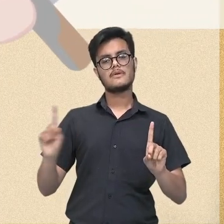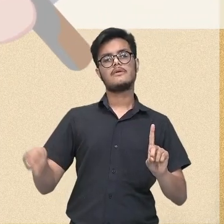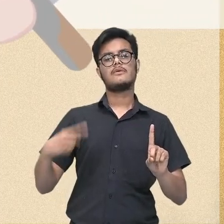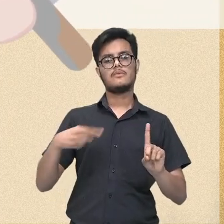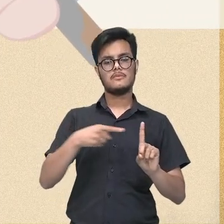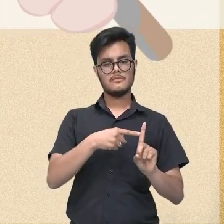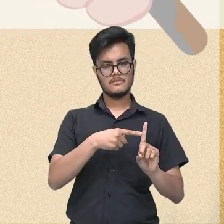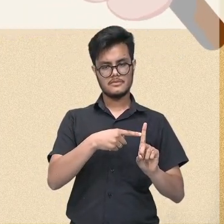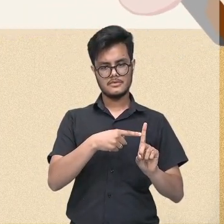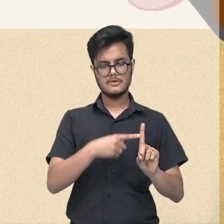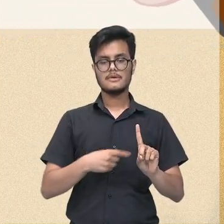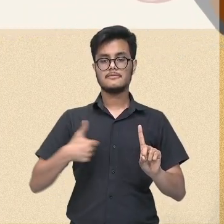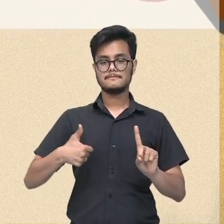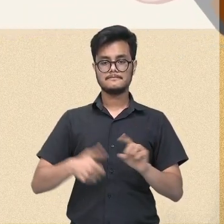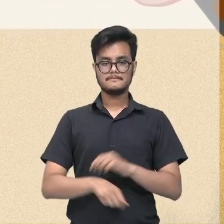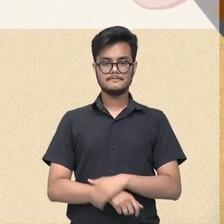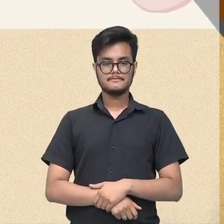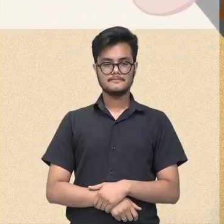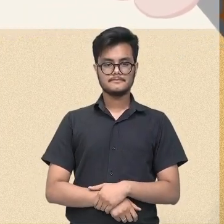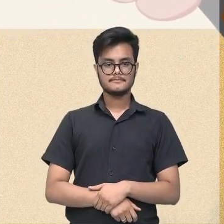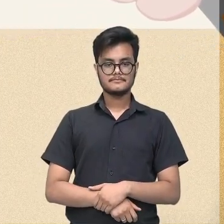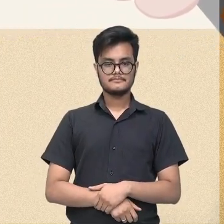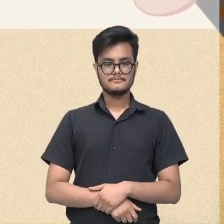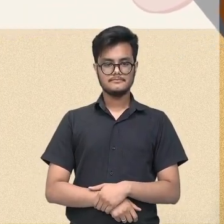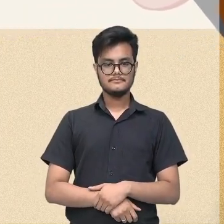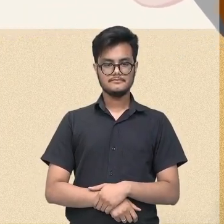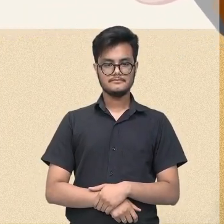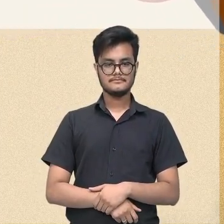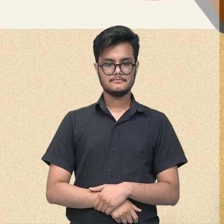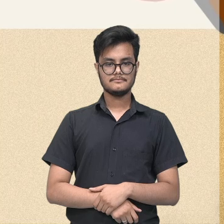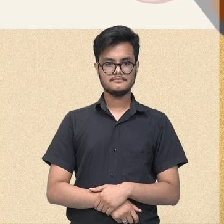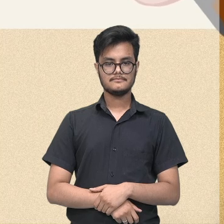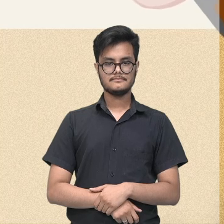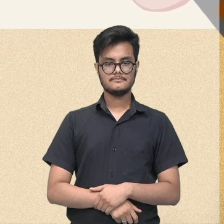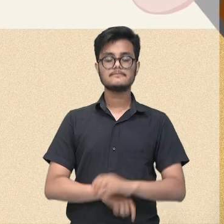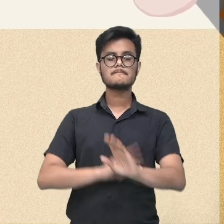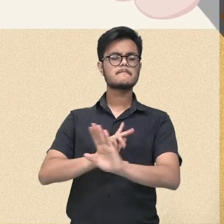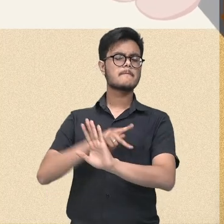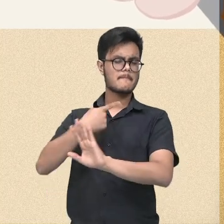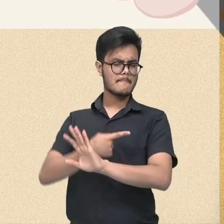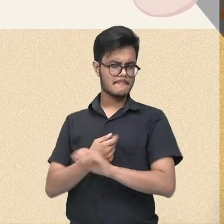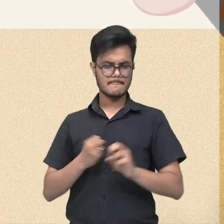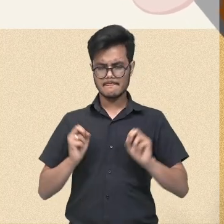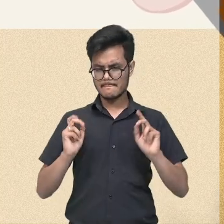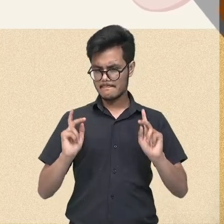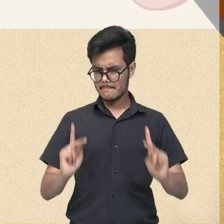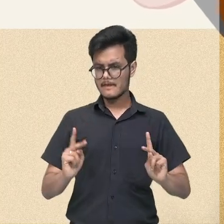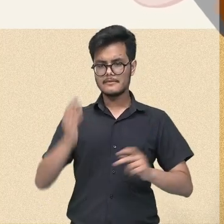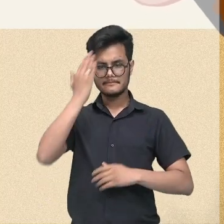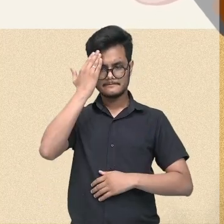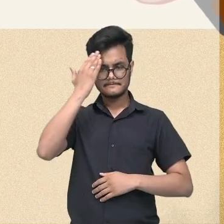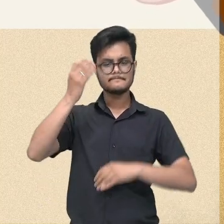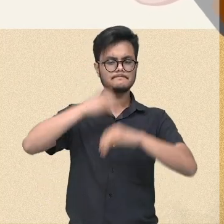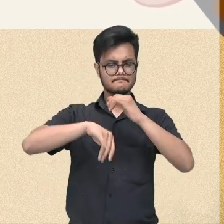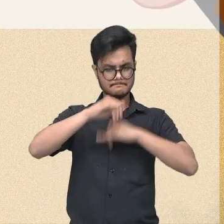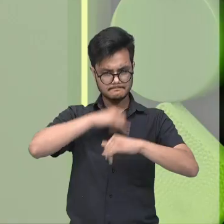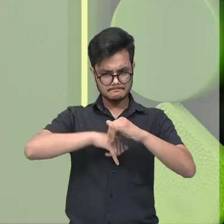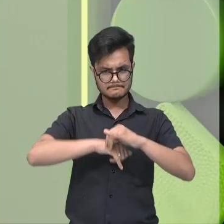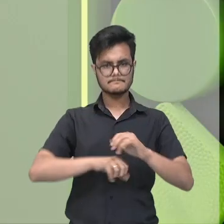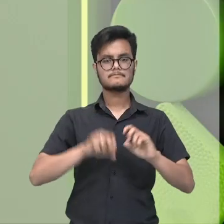eletrizado e a outra neutra. Muito bem. Depois que eu vi que pela eletrização eu